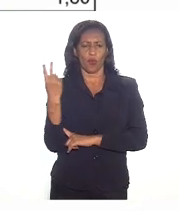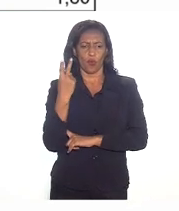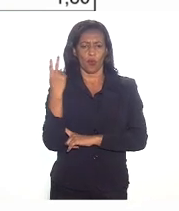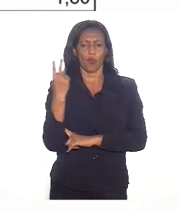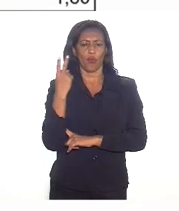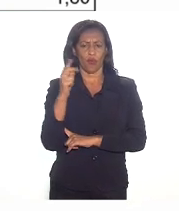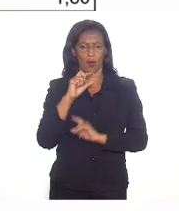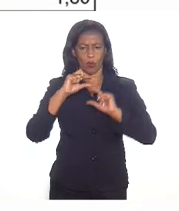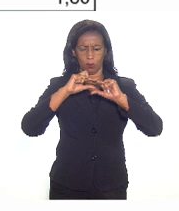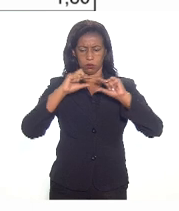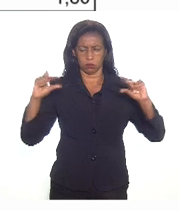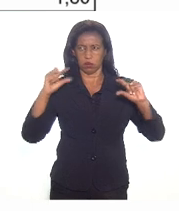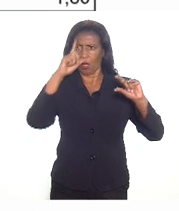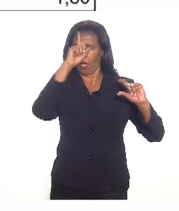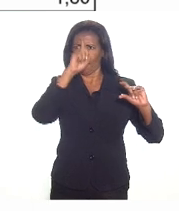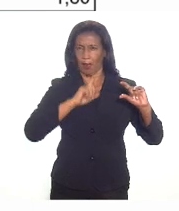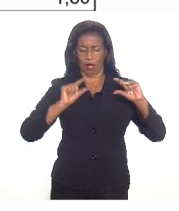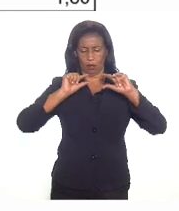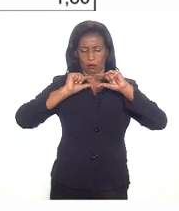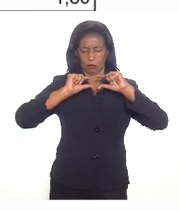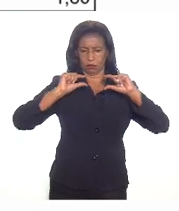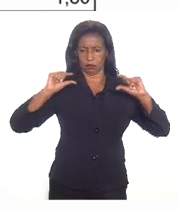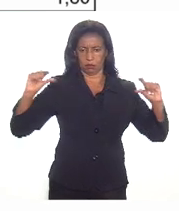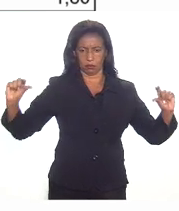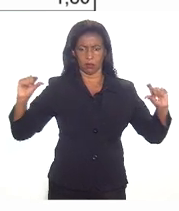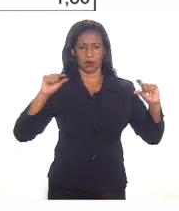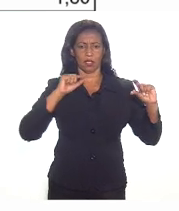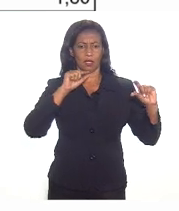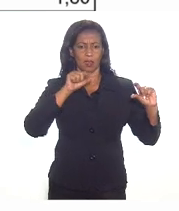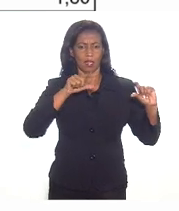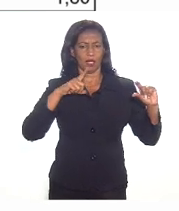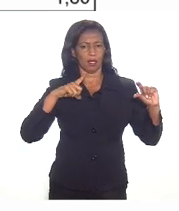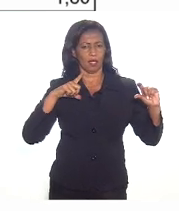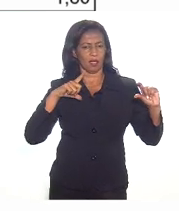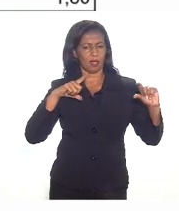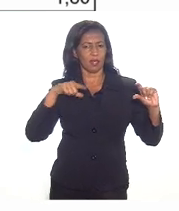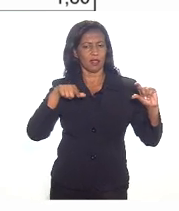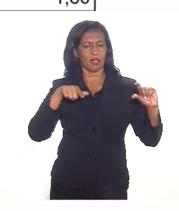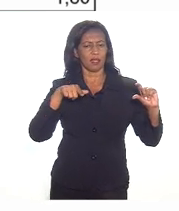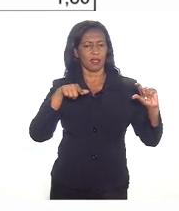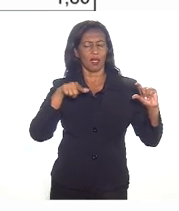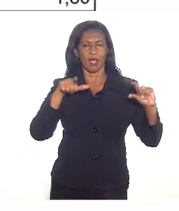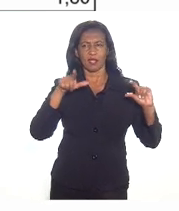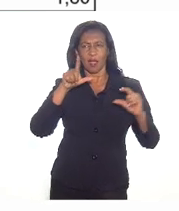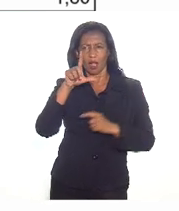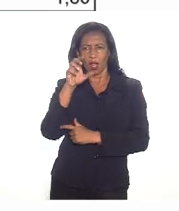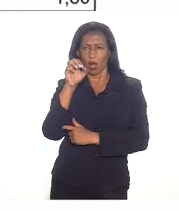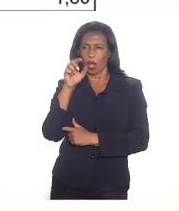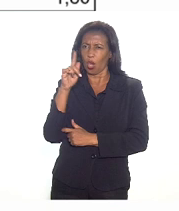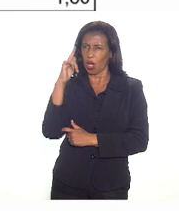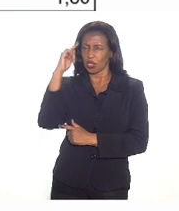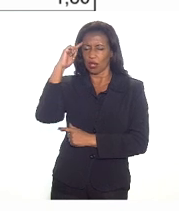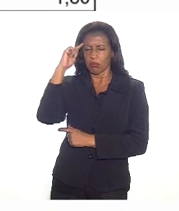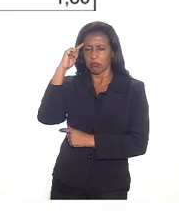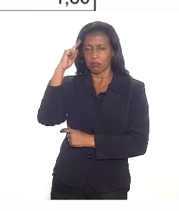porque aqui temos sede de empresas nacionais, estatais, mas o fato é que essa lógica, o estado do Rio de Janeiro